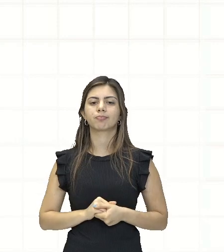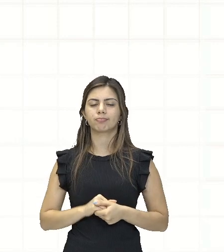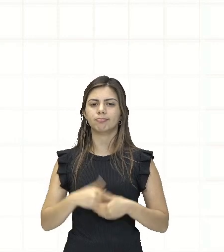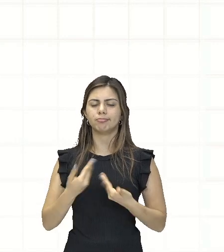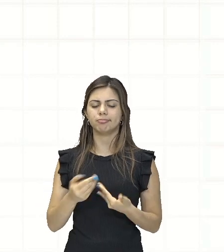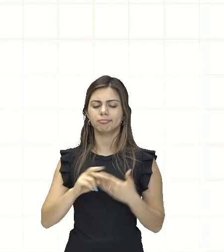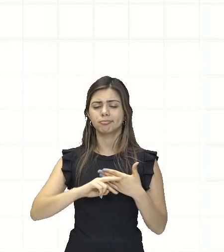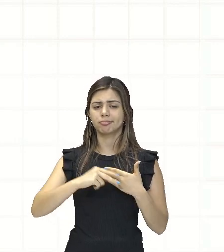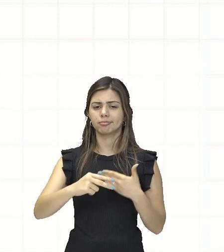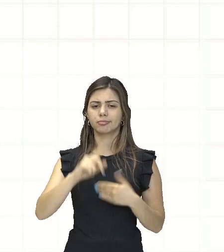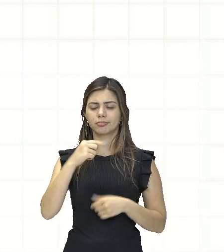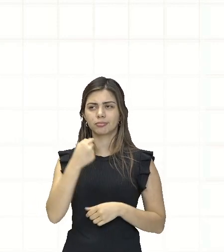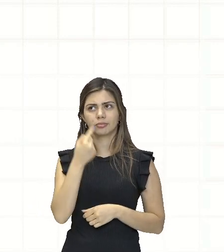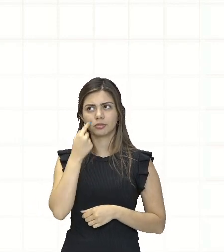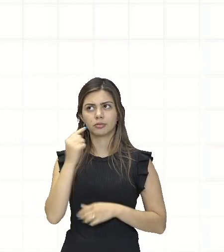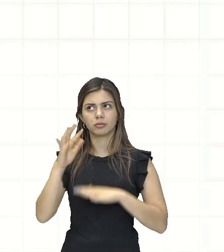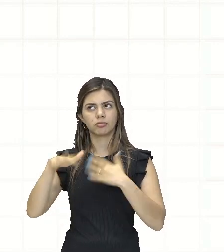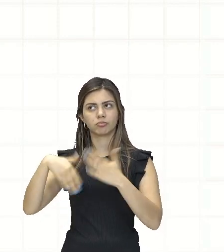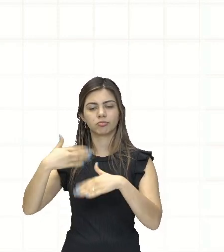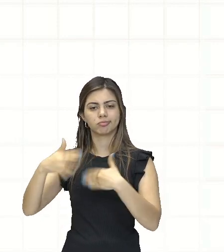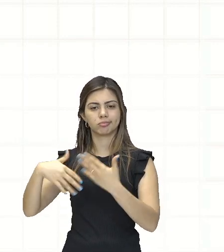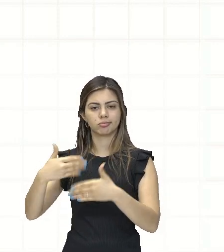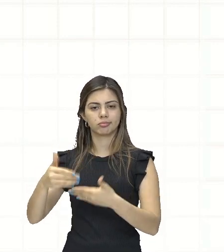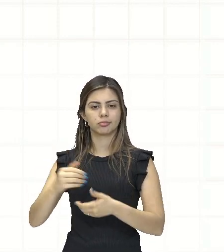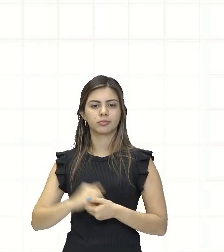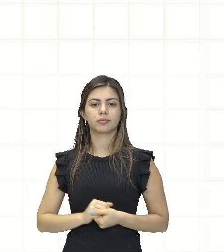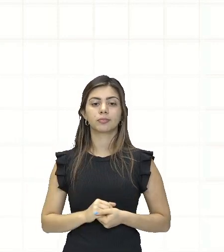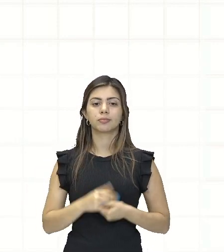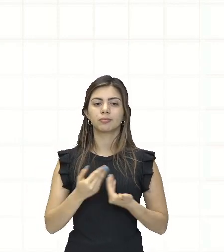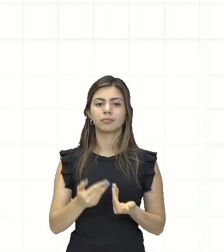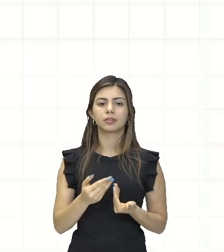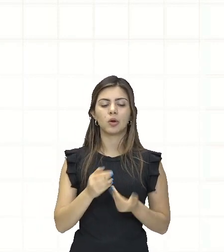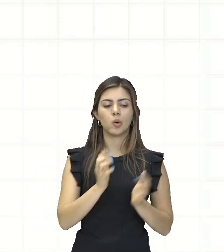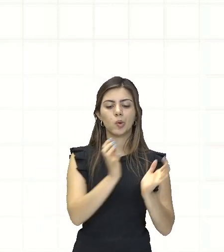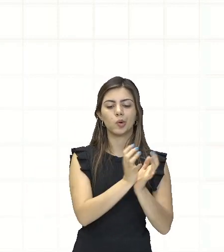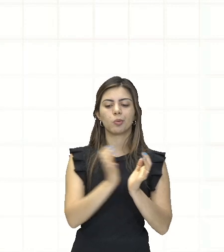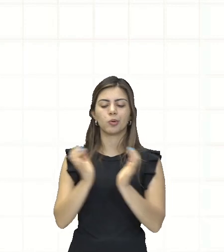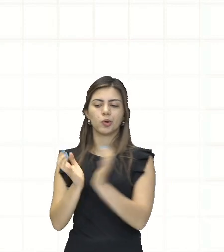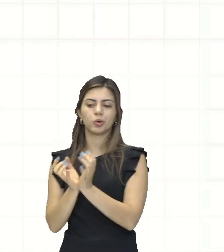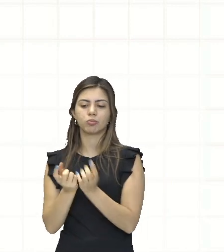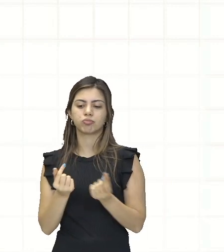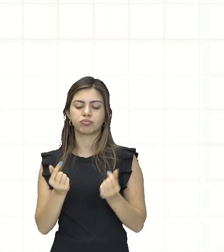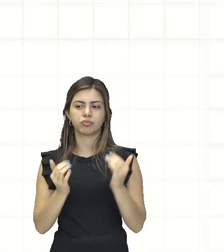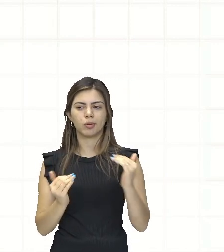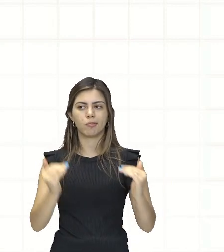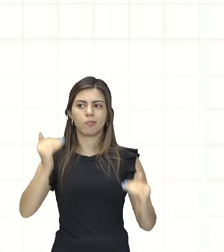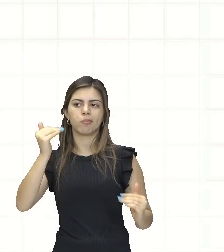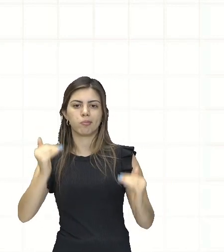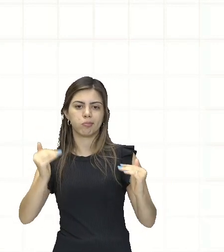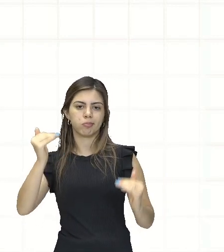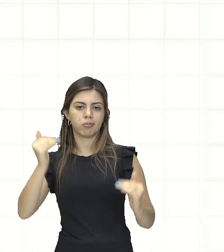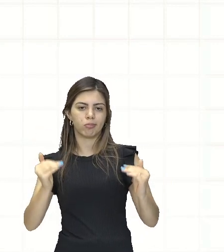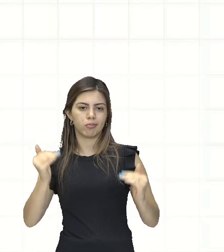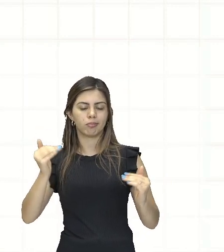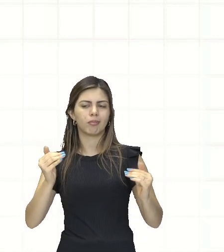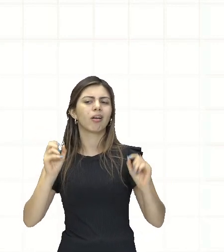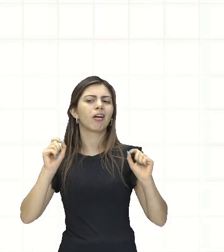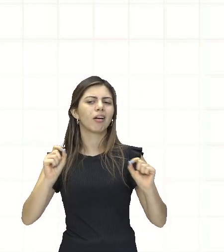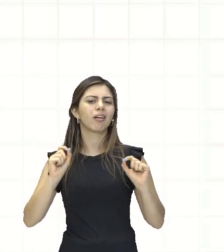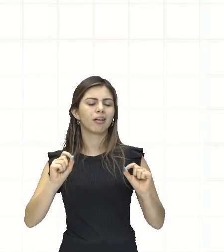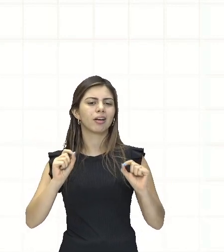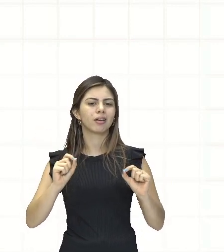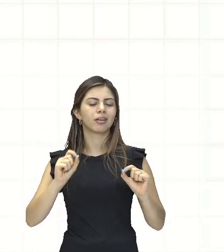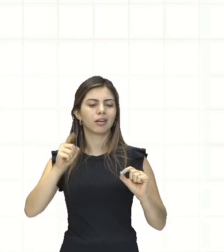vamos observar com o passar do tempo, né? Desigualdades econômicas. Quem é que vai ter essas desigualdades econômicas? Justamente